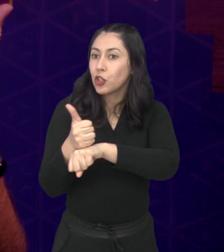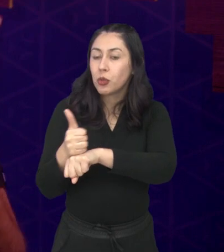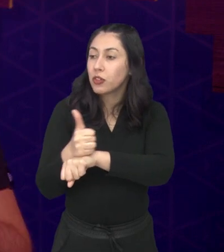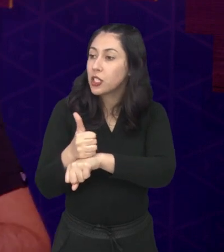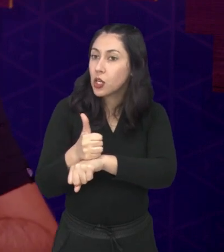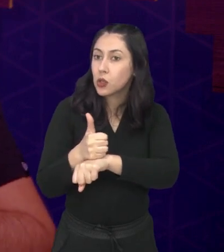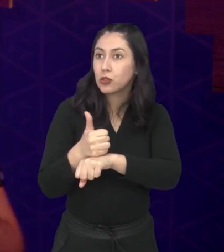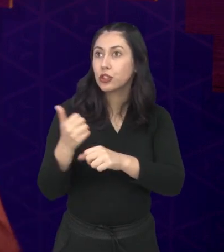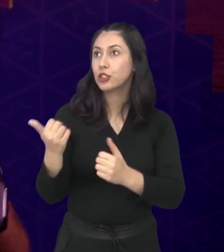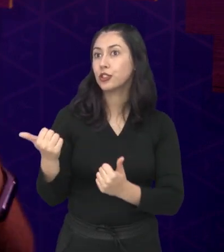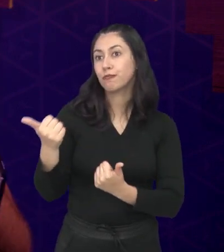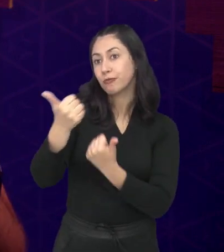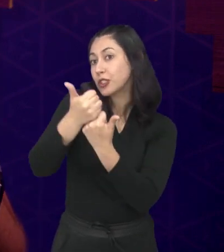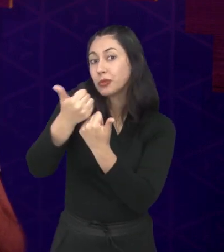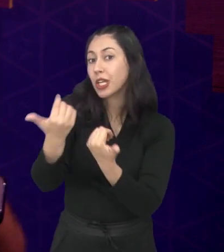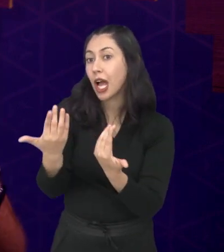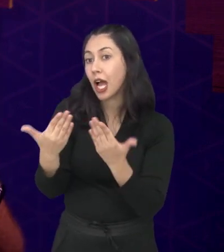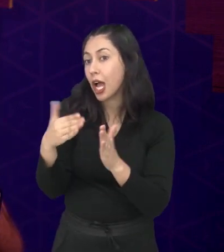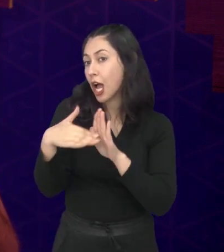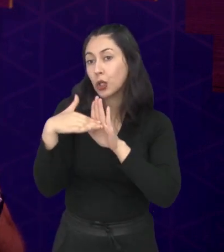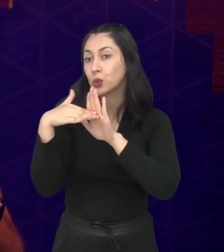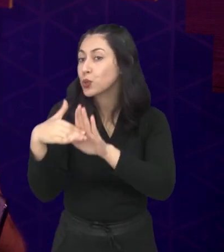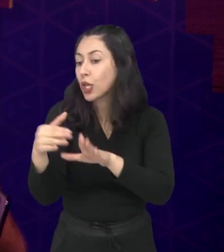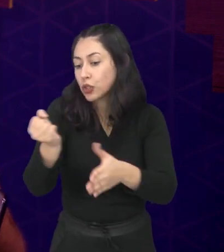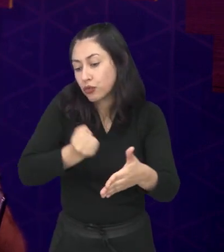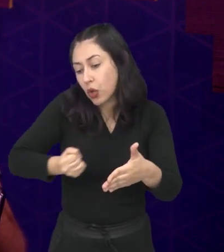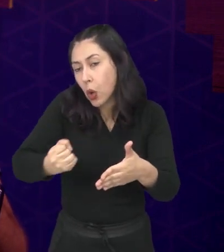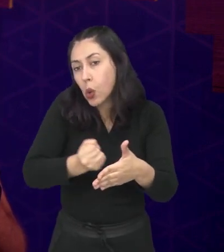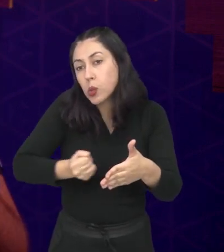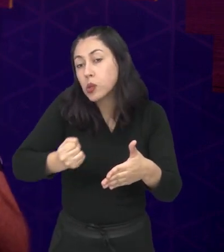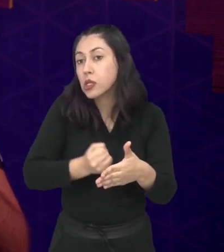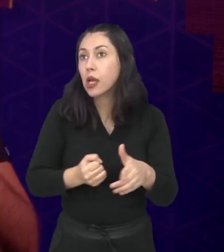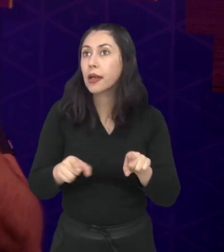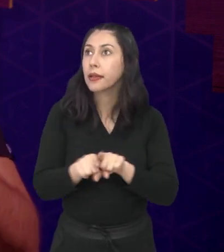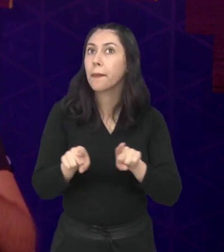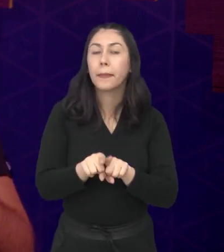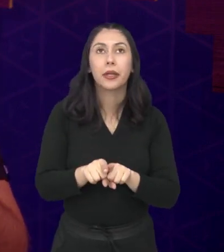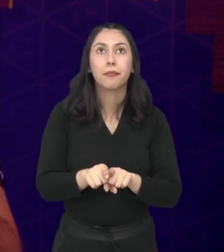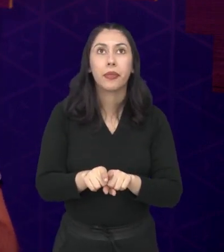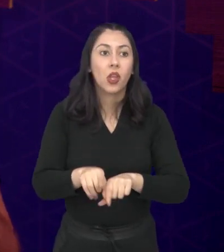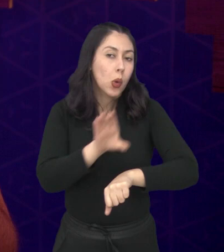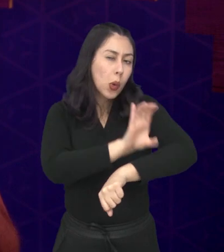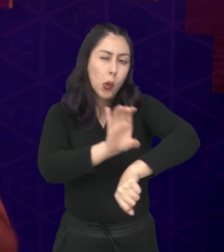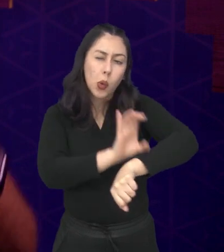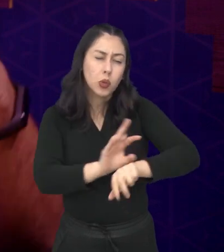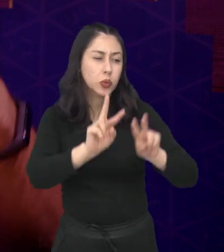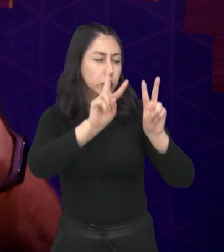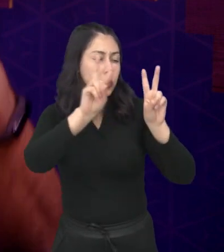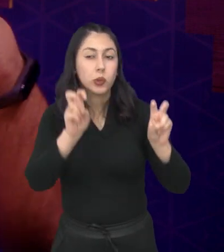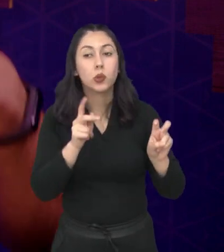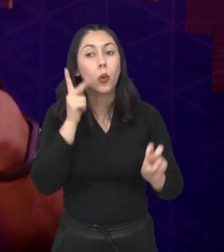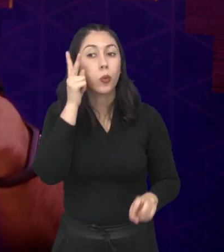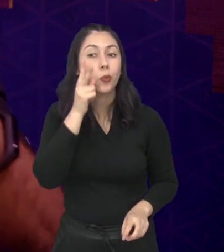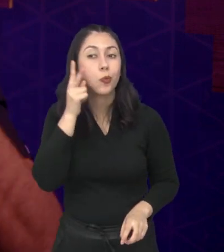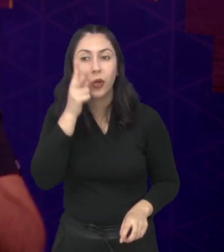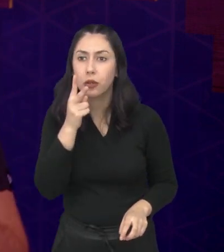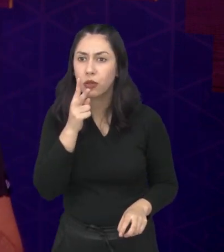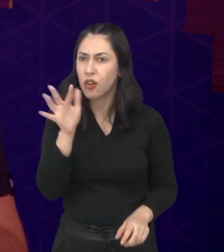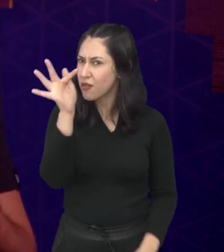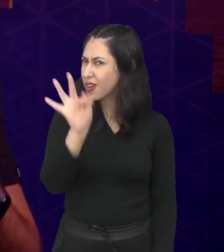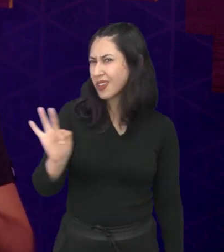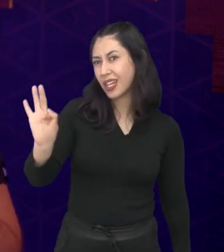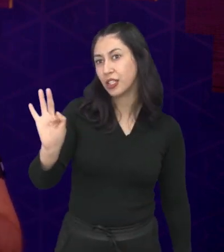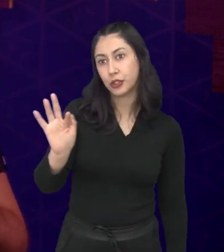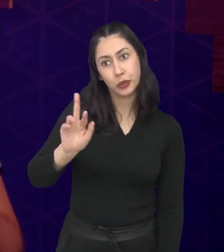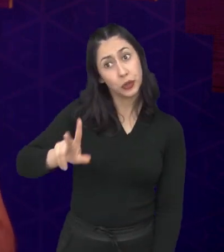cozinha, sabe? Tem curso profissionalizante sobre vinhos e tal, que não é uma formação, uma graduação, mas que é um